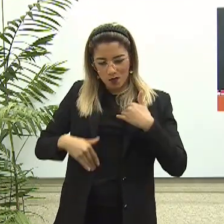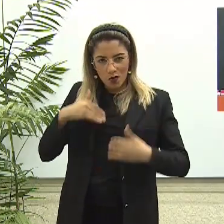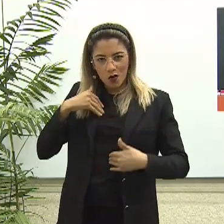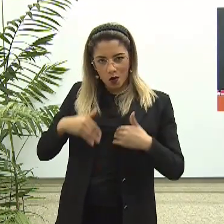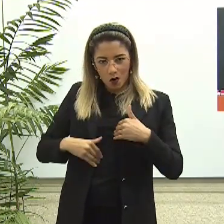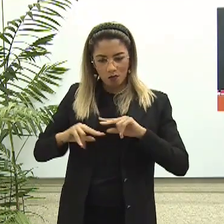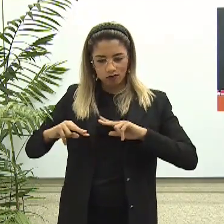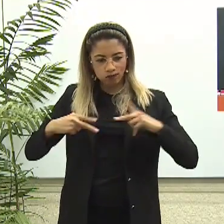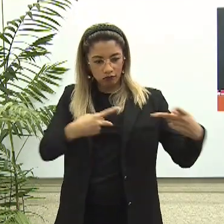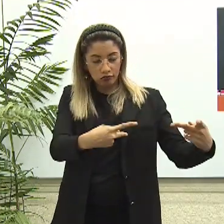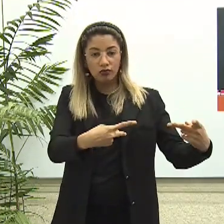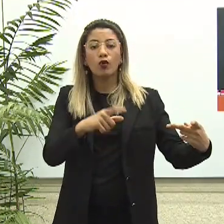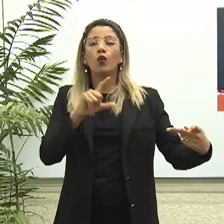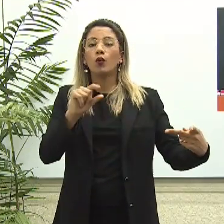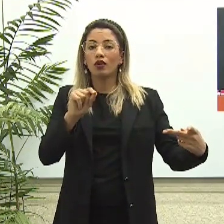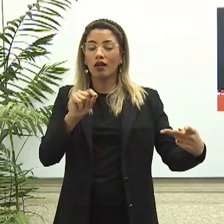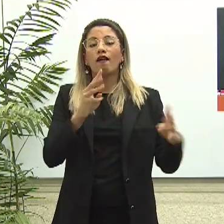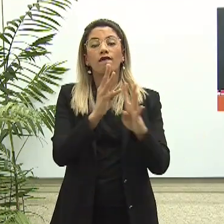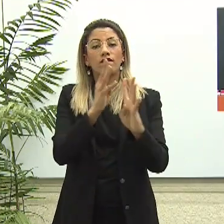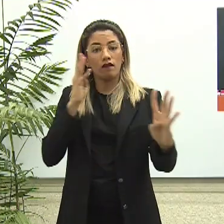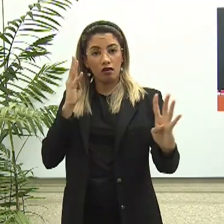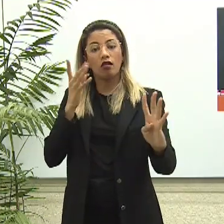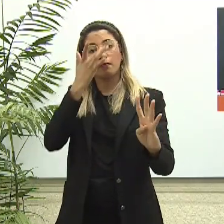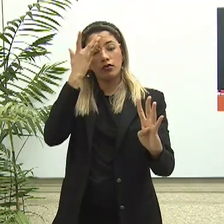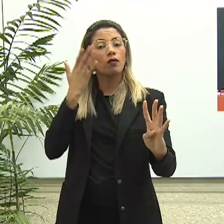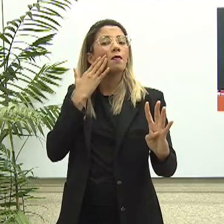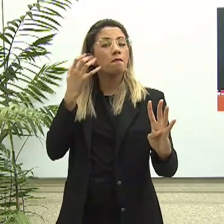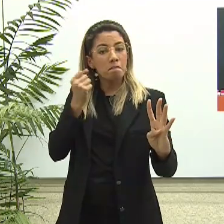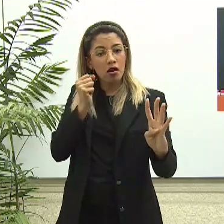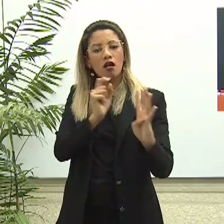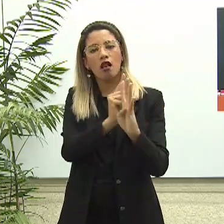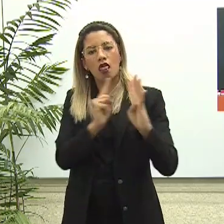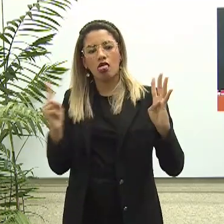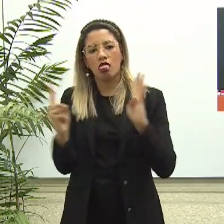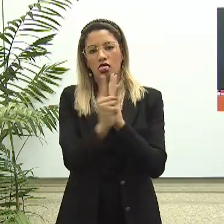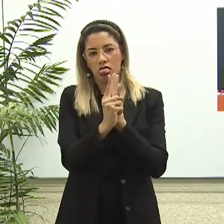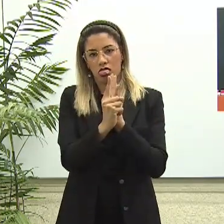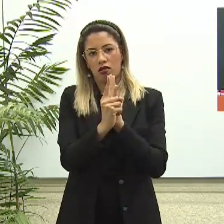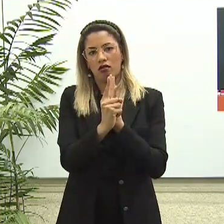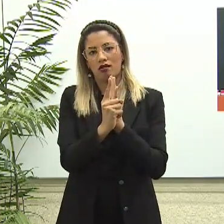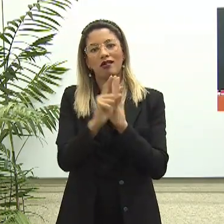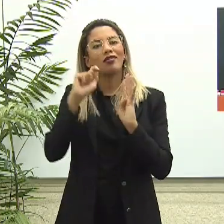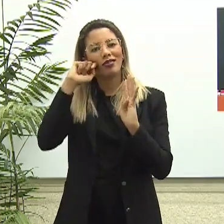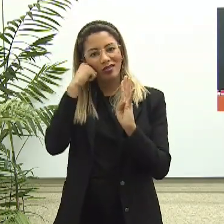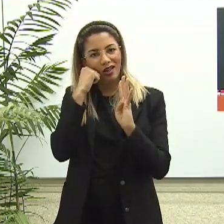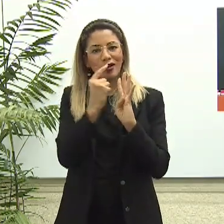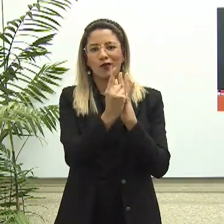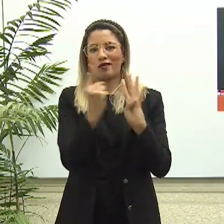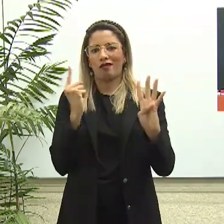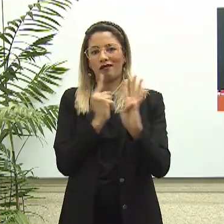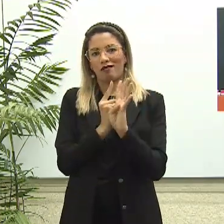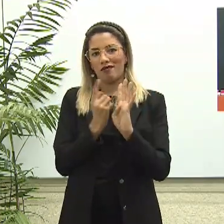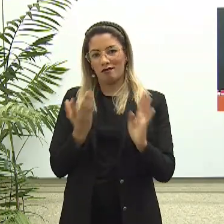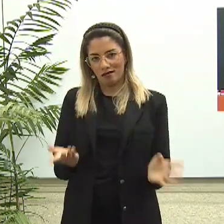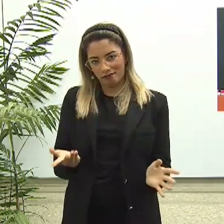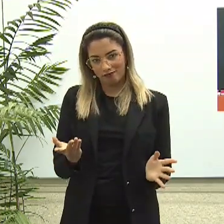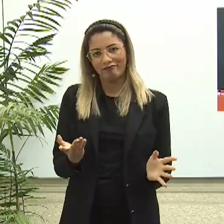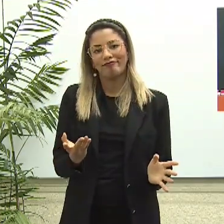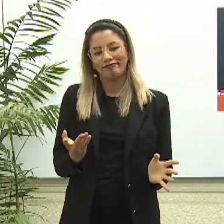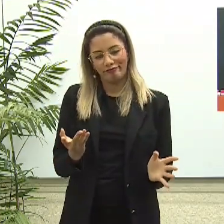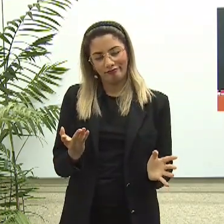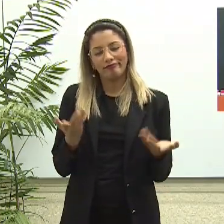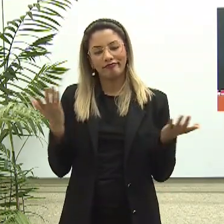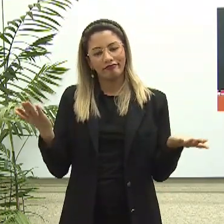colocar o branco na frente do negro na fila para transplante de órgão eh a despeito de quem precisa mais do transplante eu sei que falar de